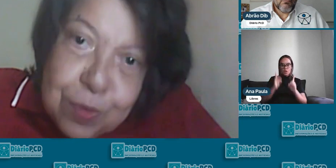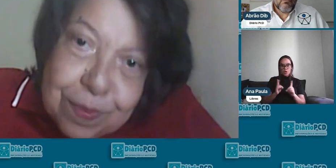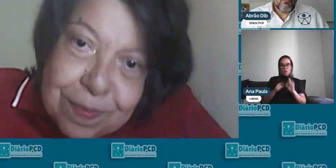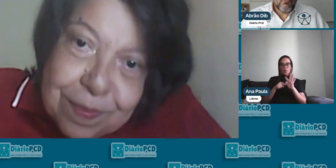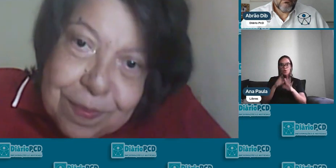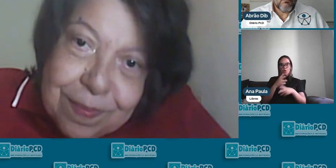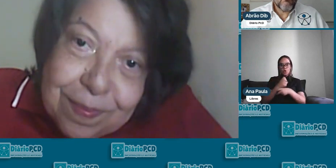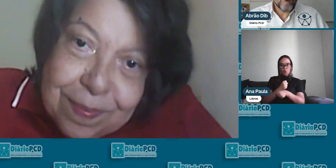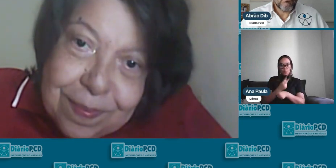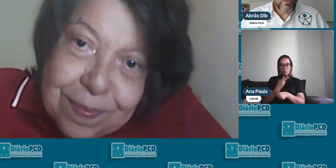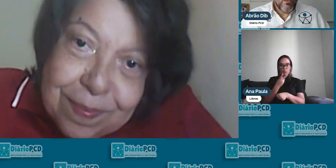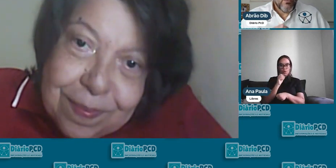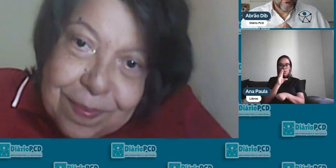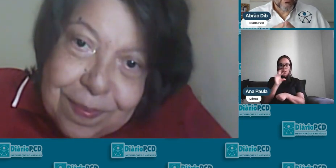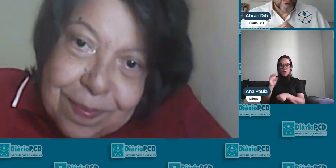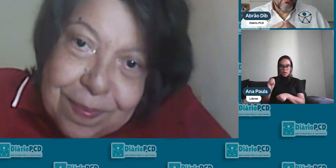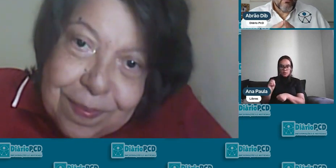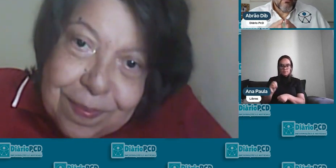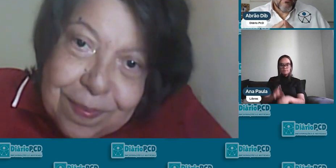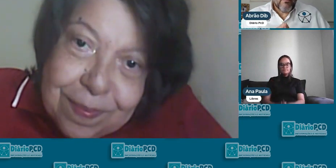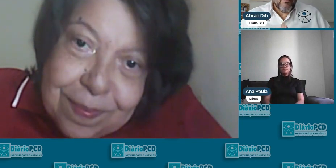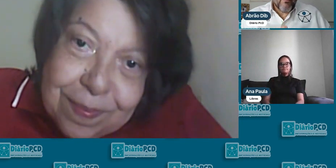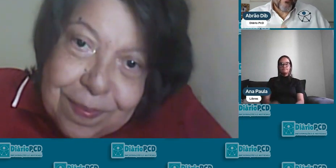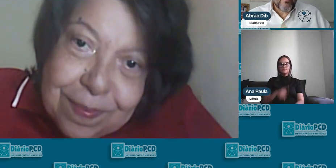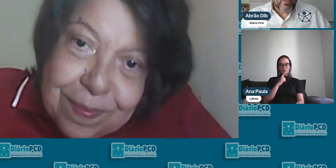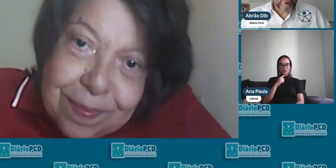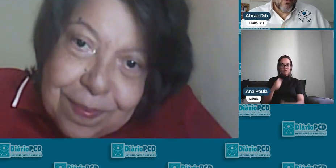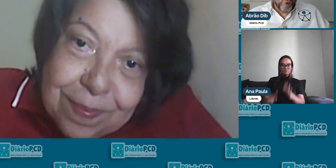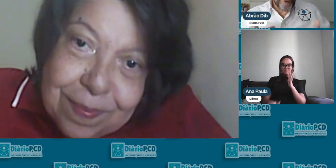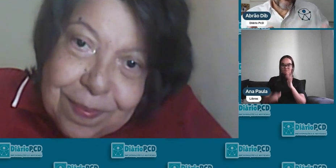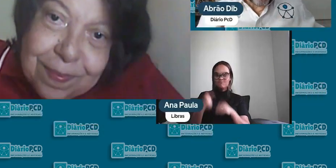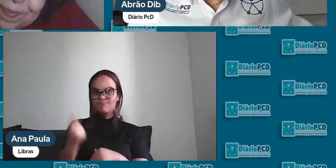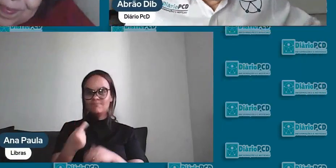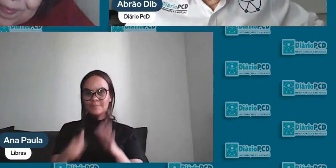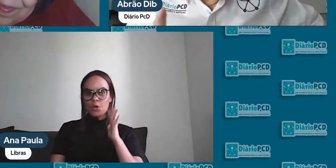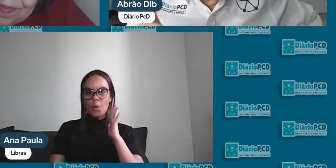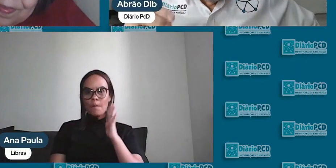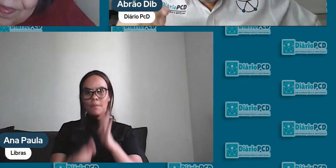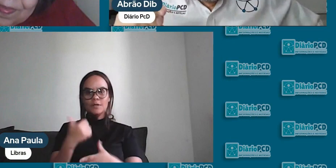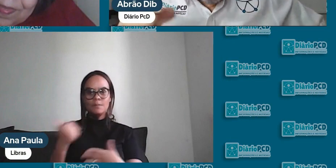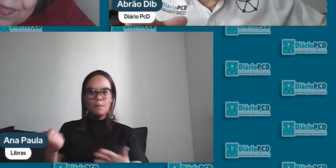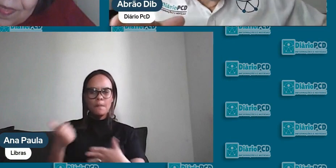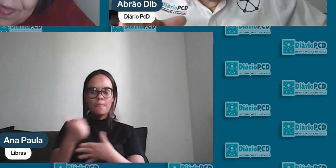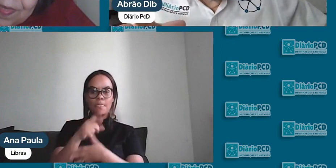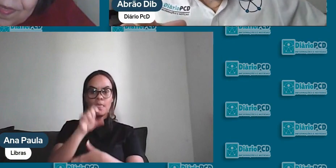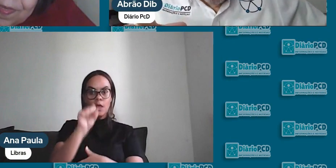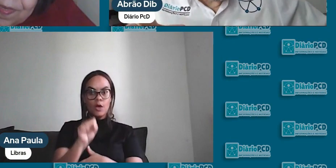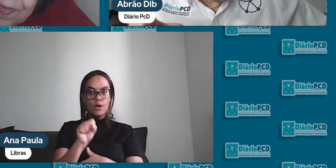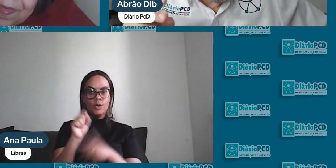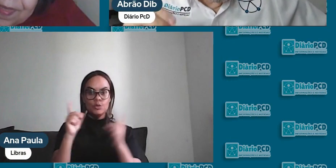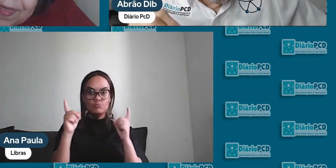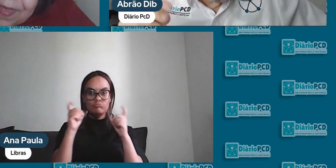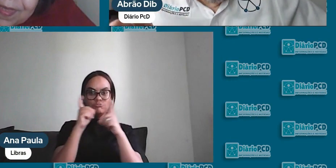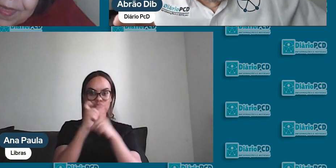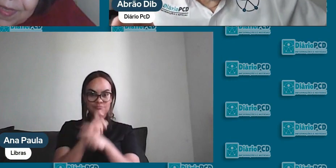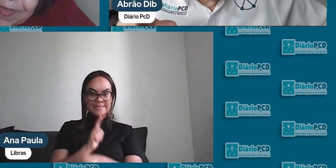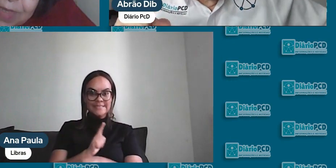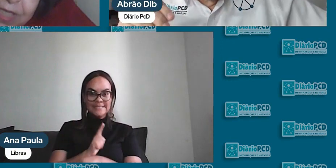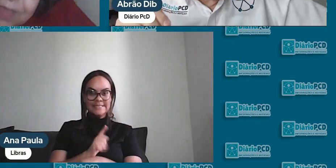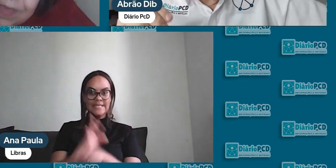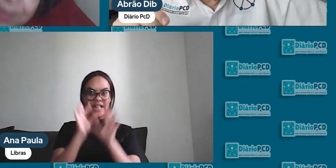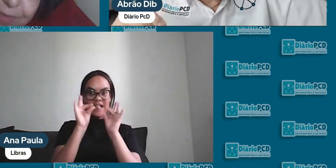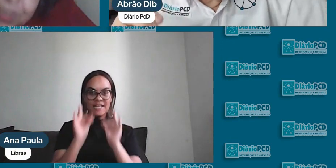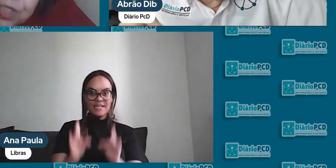2000. Então, nós somos pioneiros. São 8 perguntas, não é? São 8 dificuldades, não é, doutora? Só para a